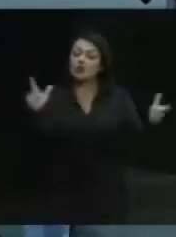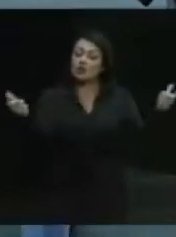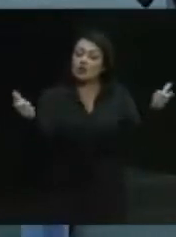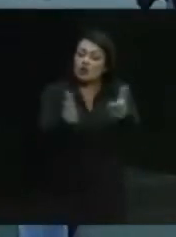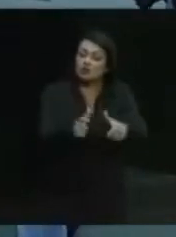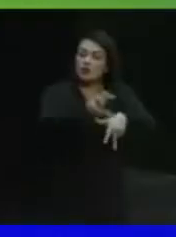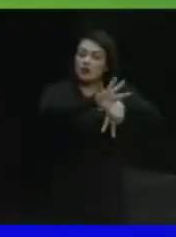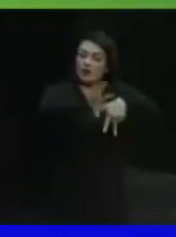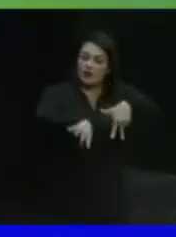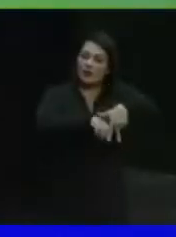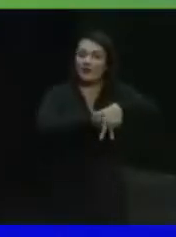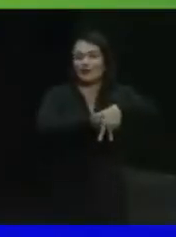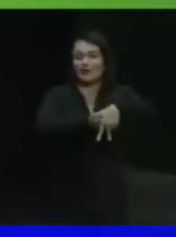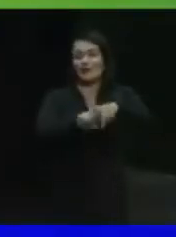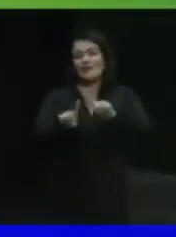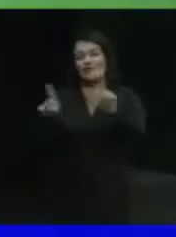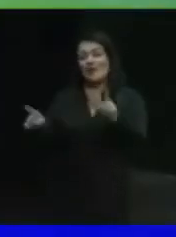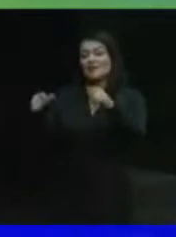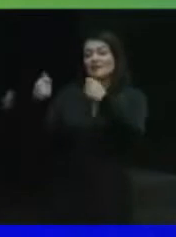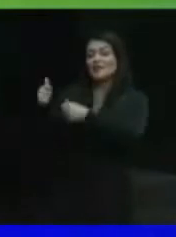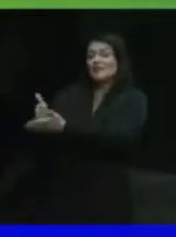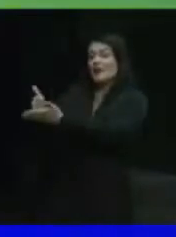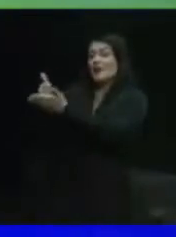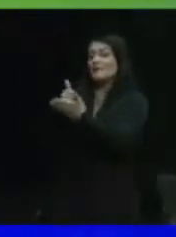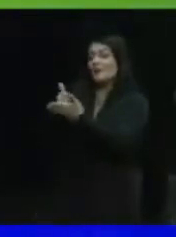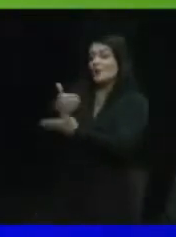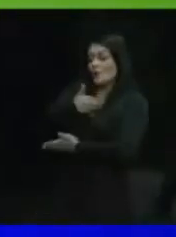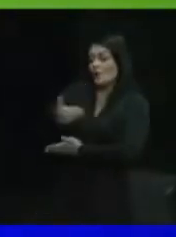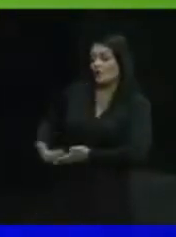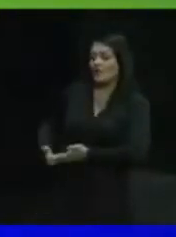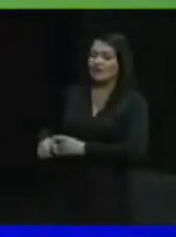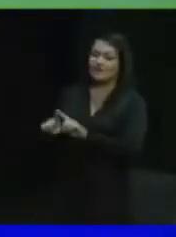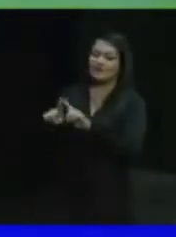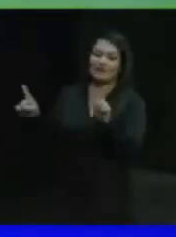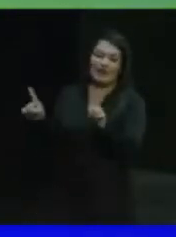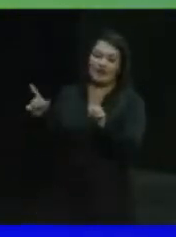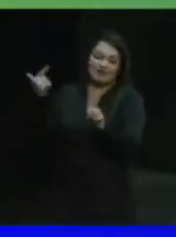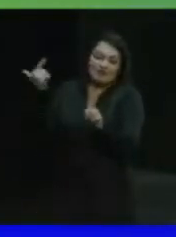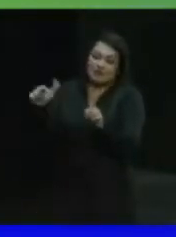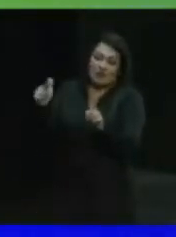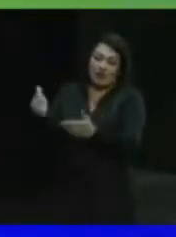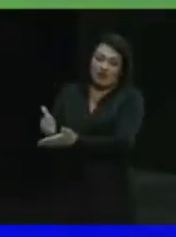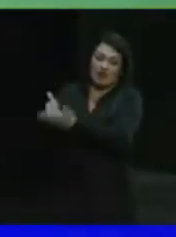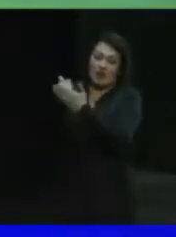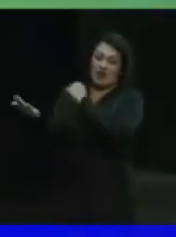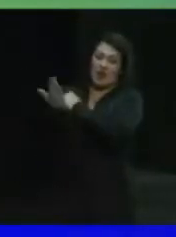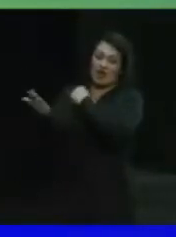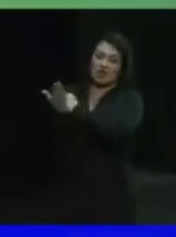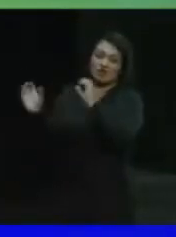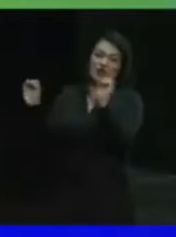isso eu precisava do apoio do governo. E esse apoio foi negado.